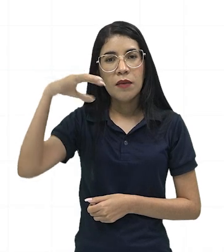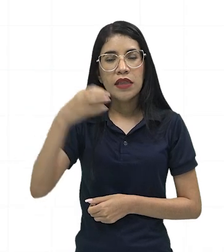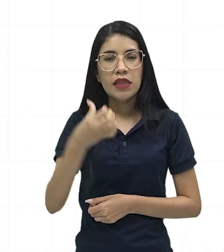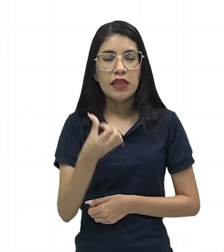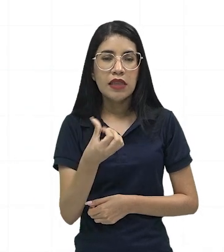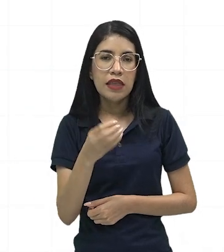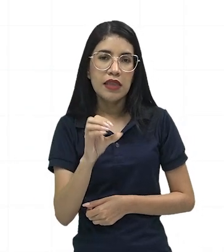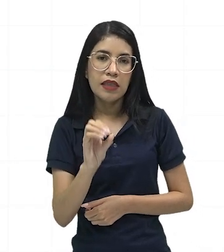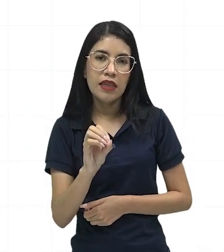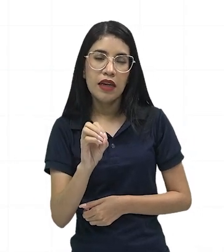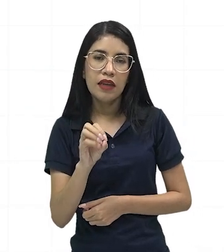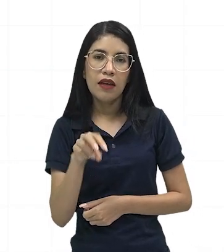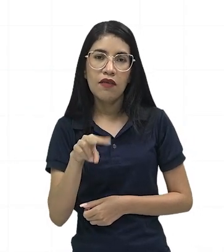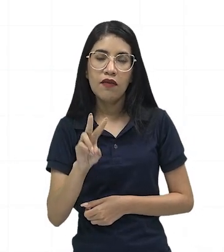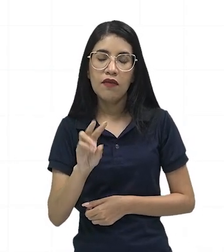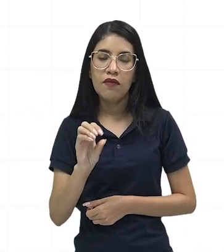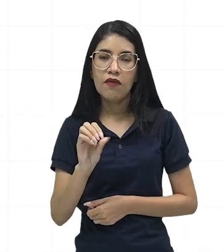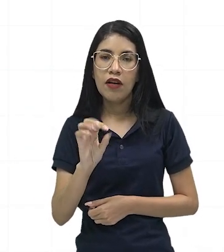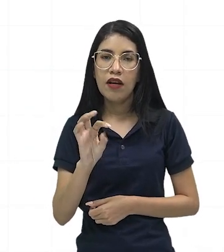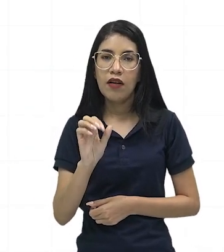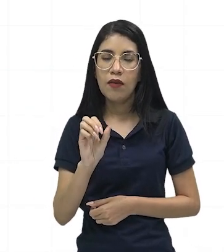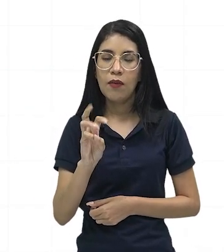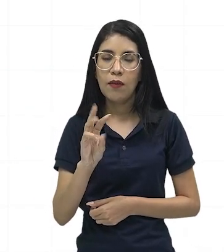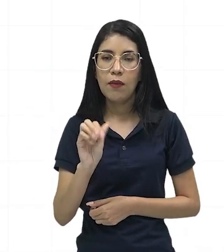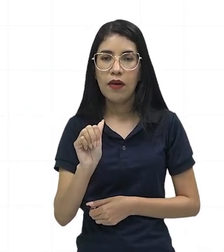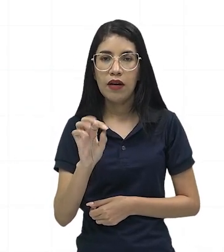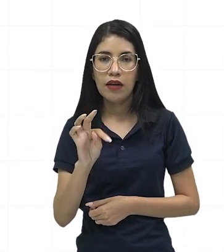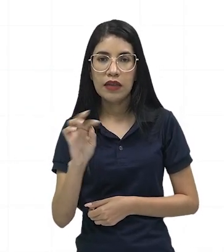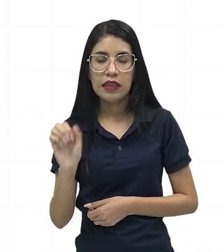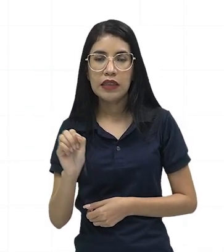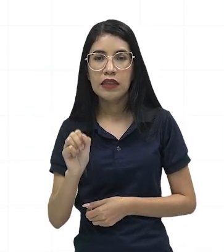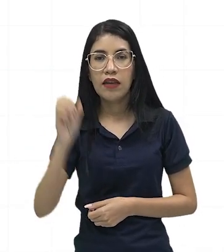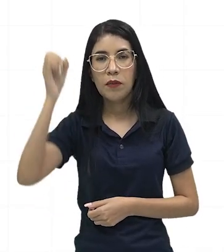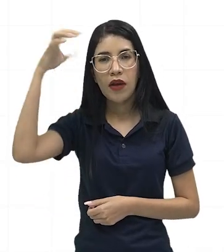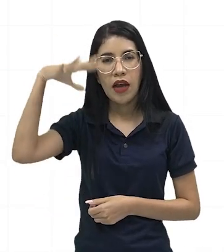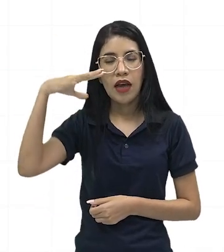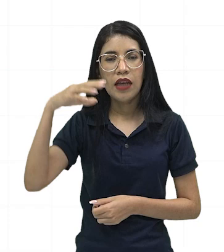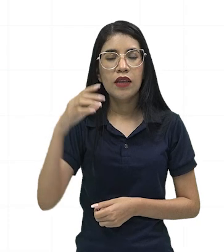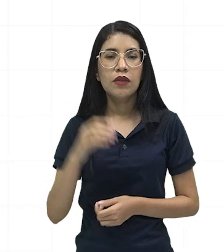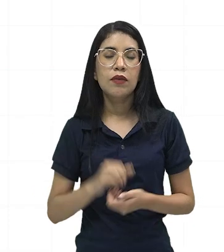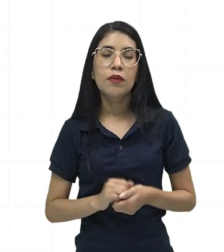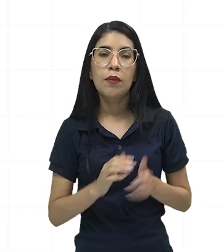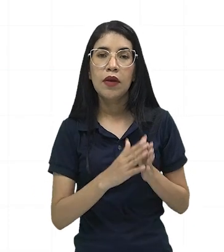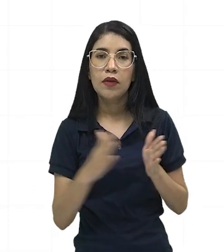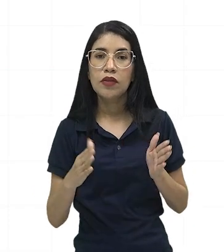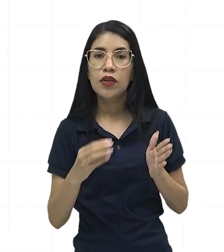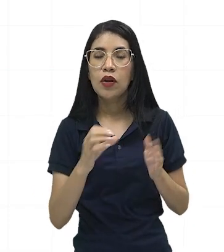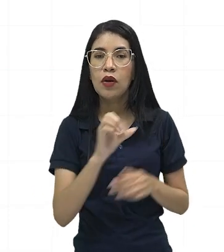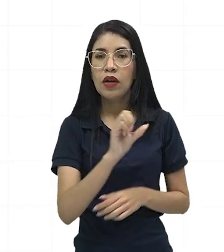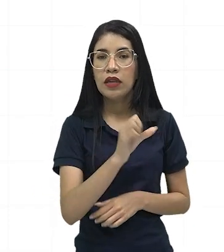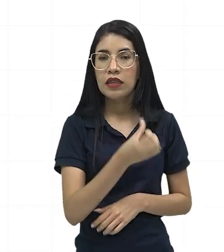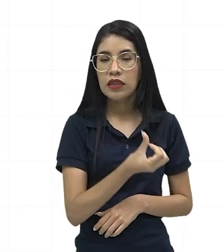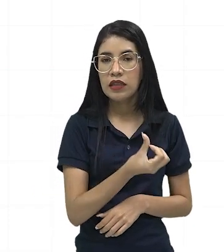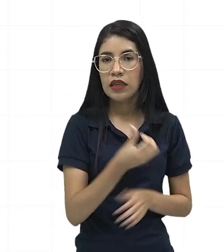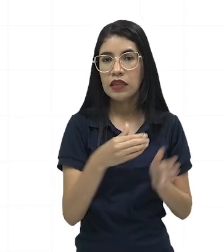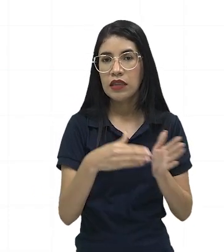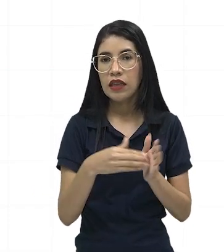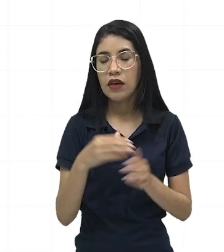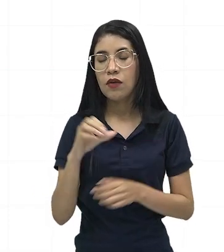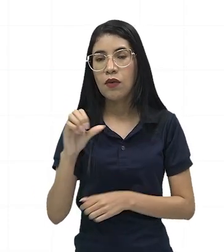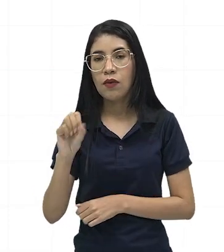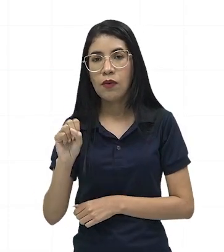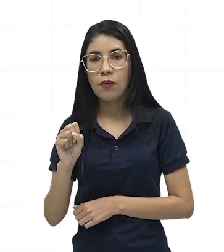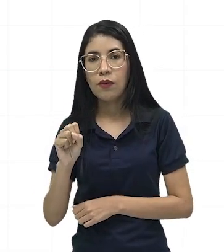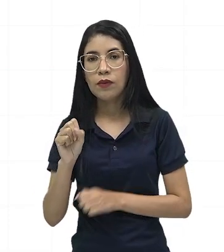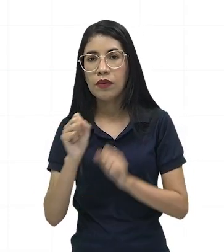60 watts ligadas aí entre as 8 da noite e as 6 da manhã, até a manhã seguinte, né,